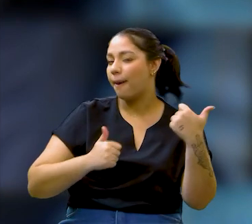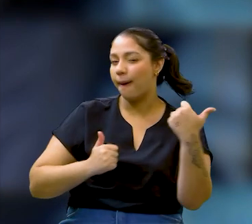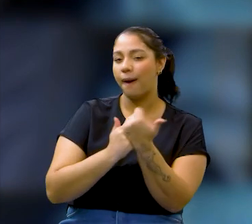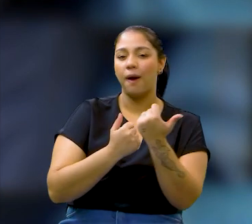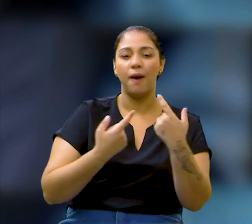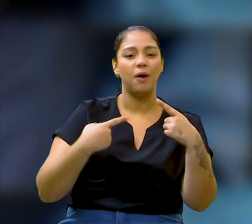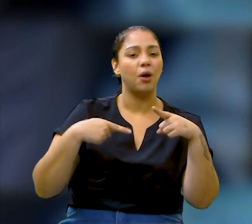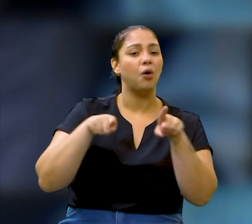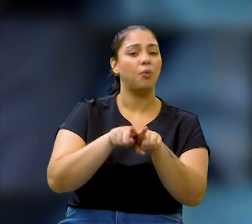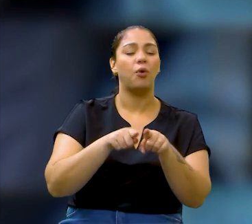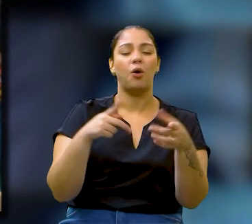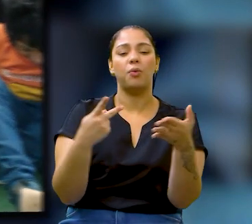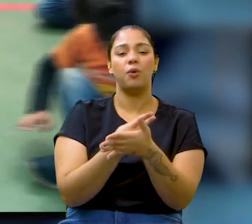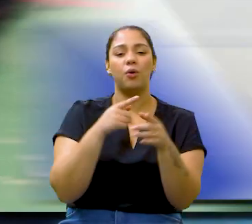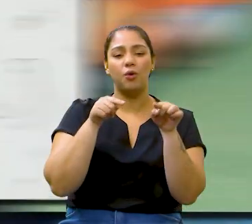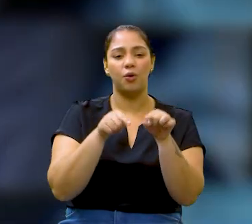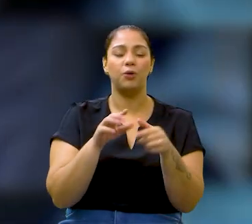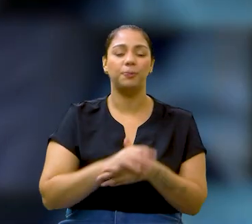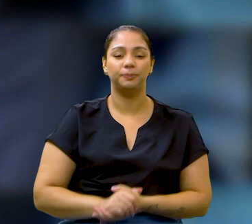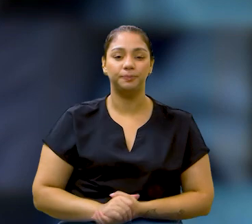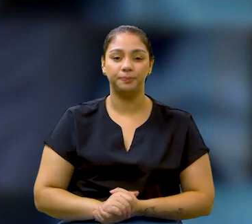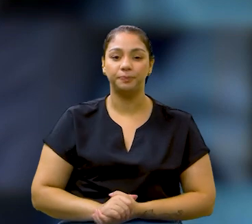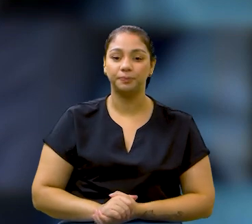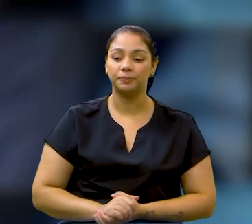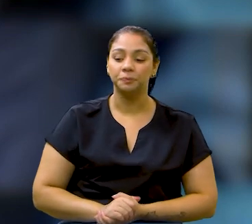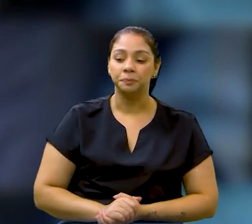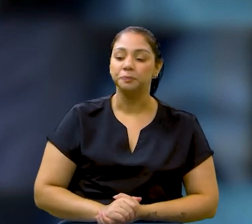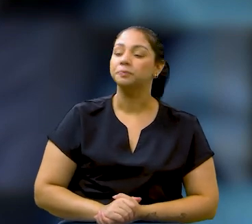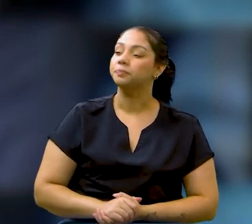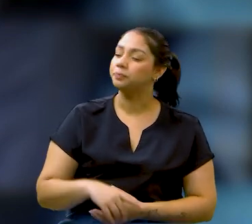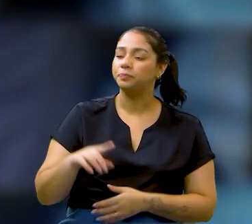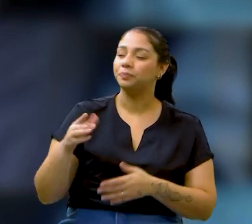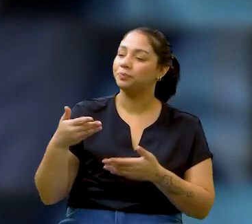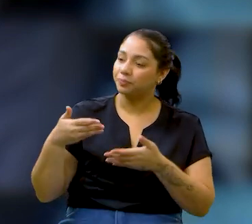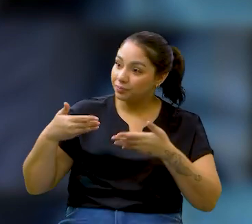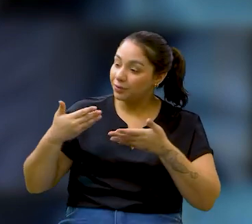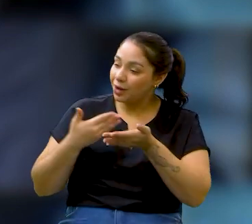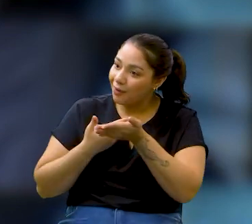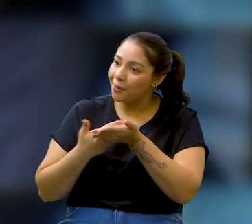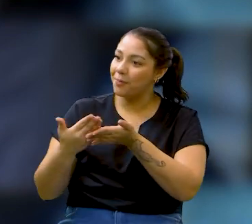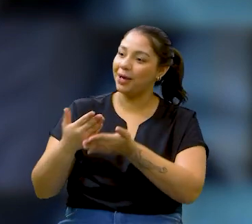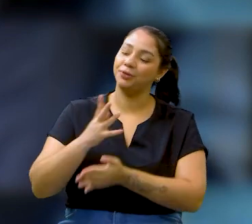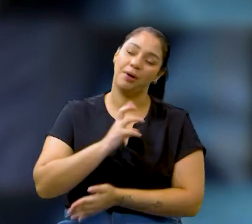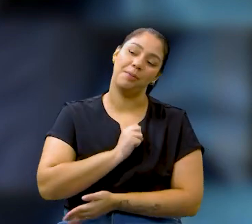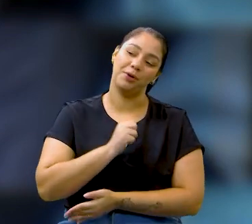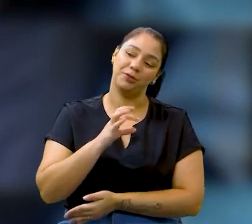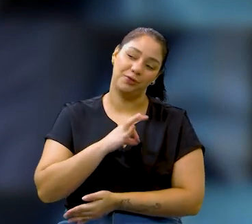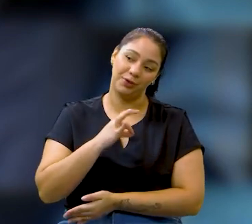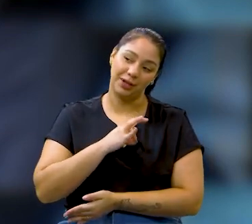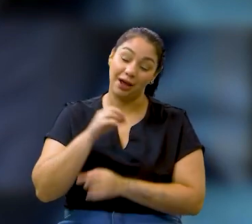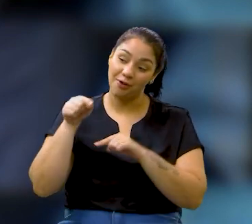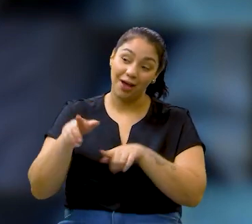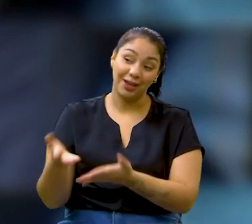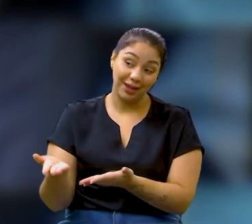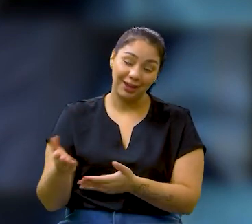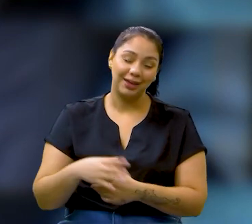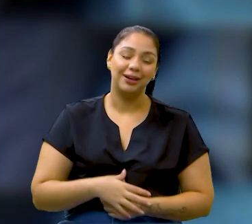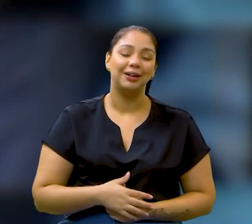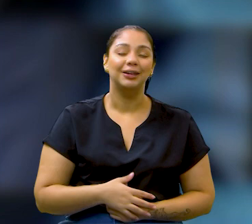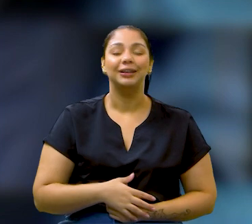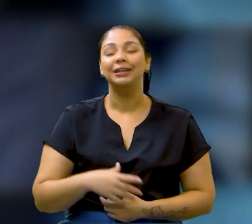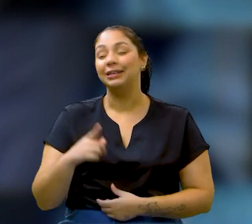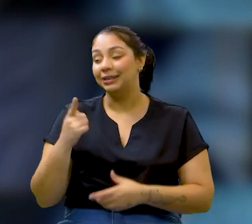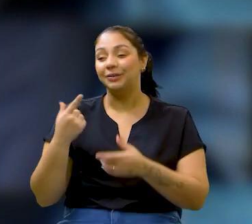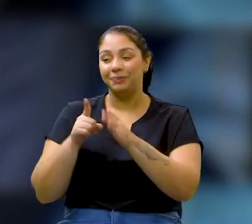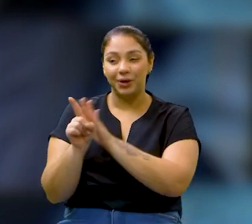pela causa, o que é muito, muito bom. Que é de onde nasce ali o amor do voluntariado, né? Sim. E vocês